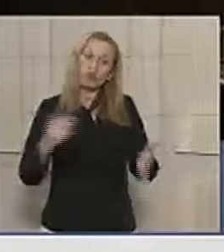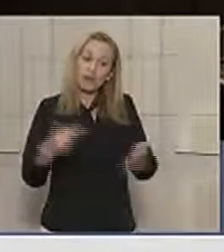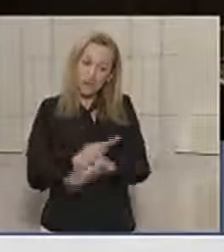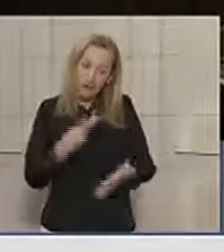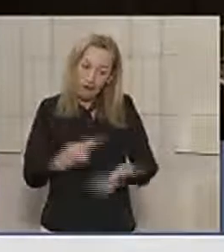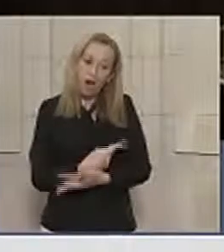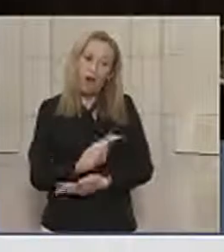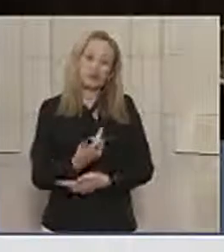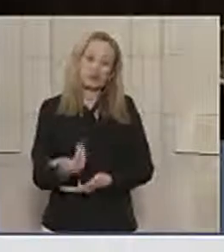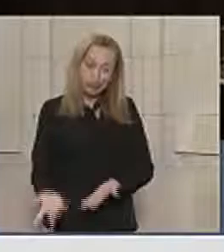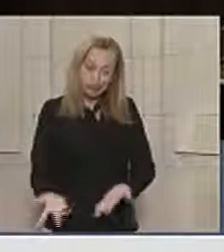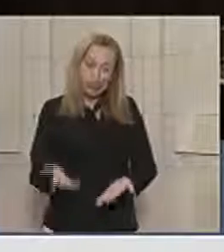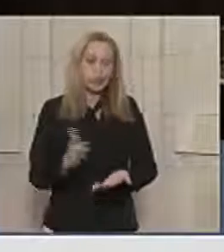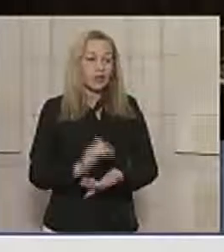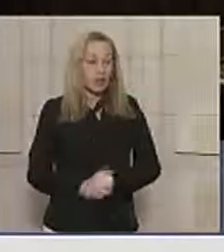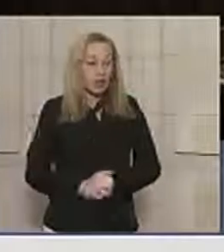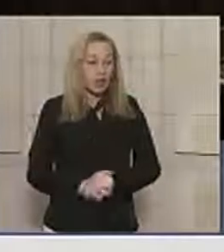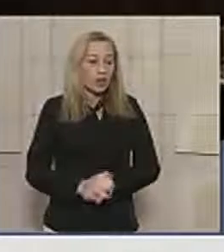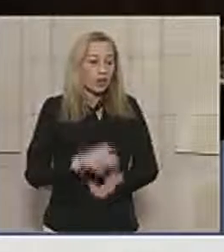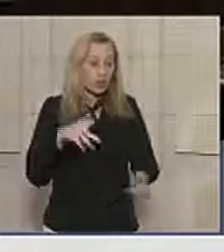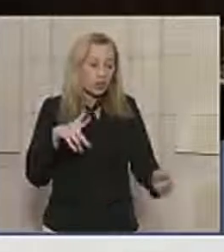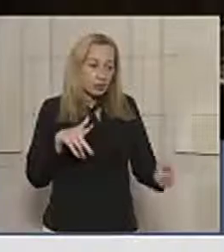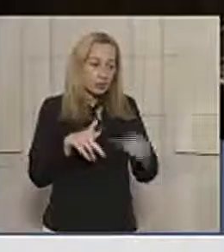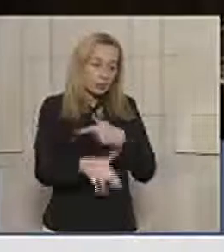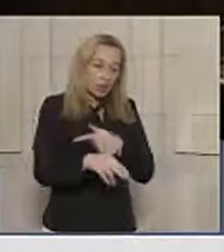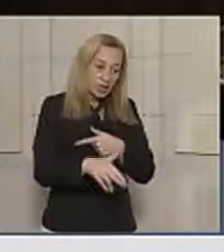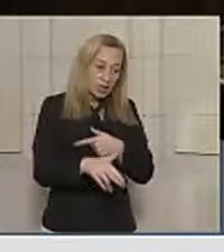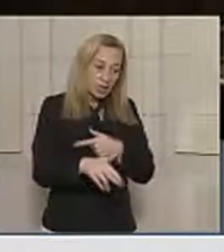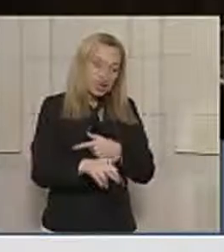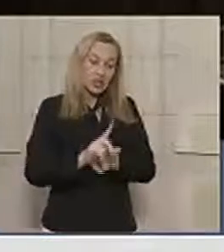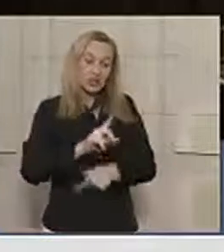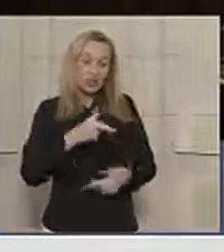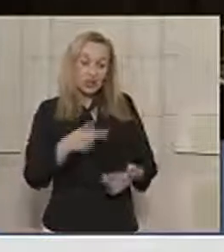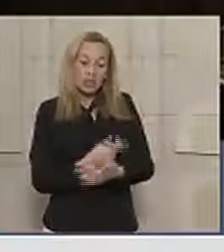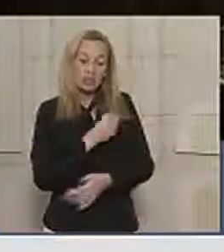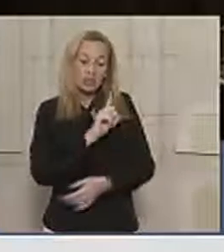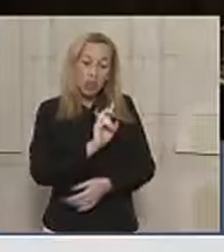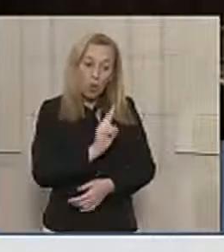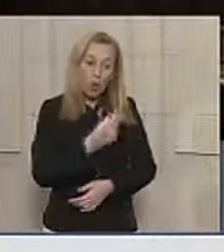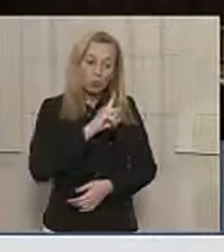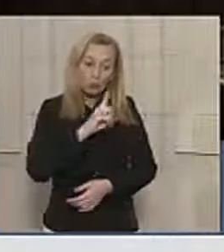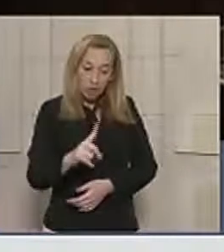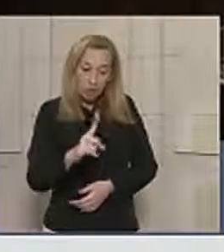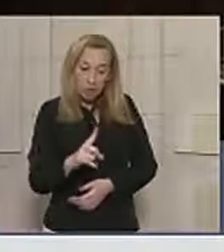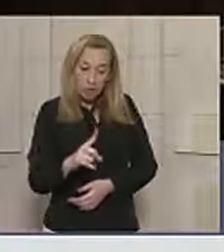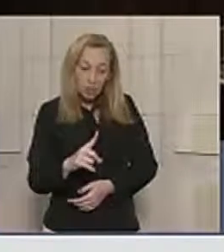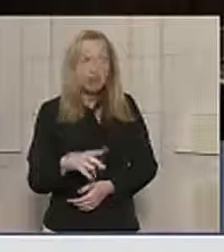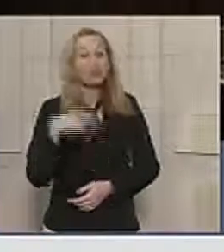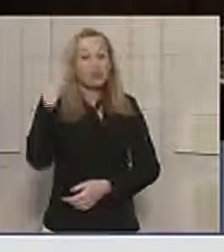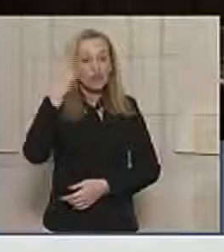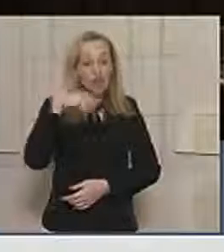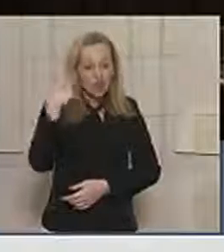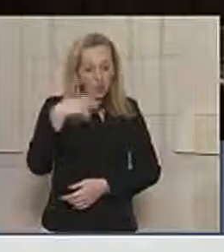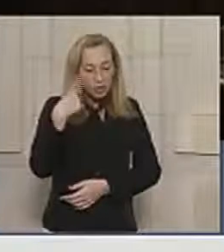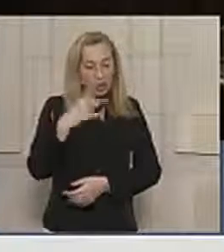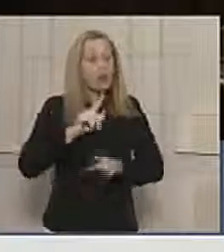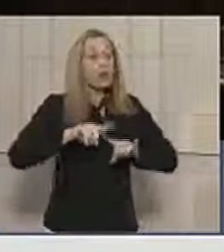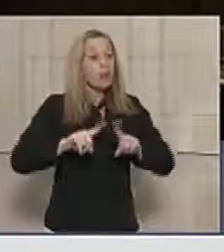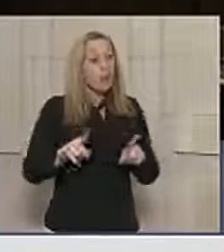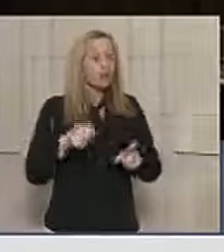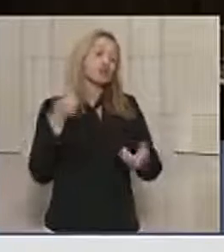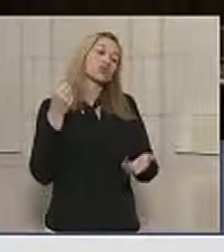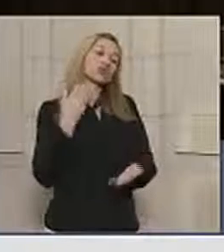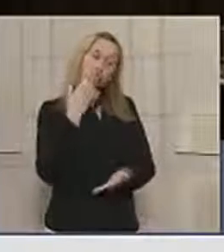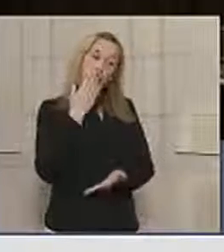denunciar, permitir que se instalasse ou não, isso é a cargo dos vereadores, mas ele cumpriu o